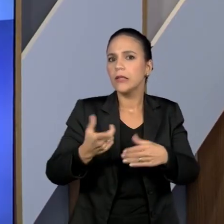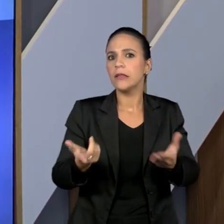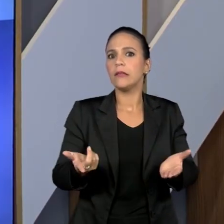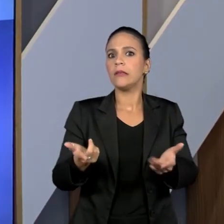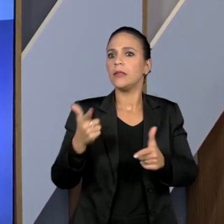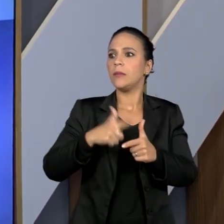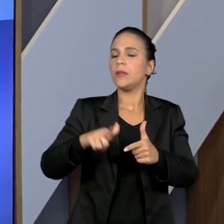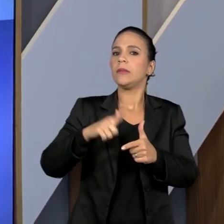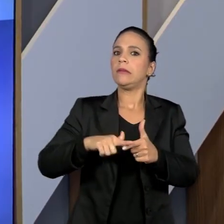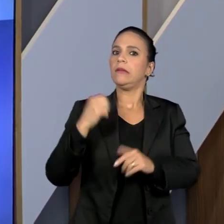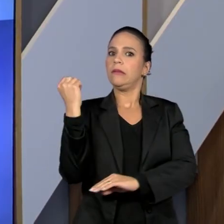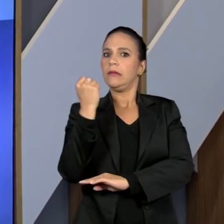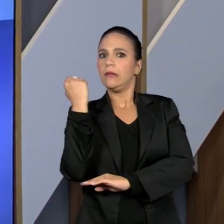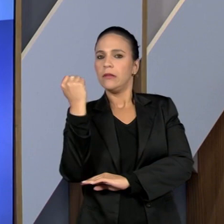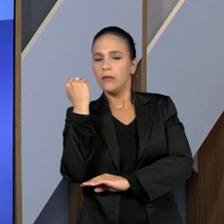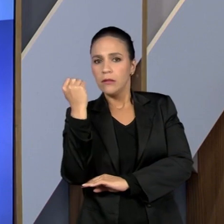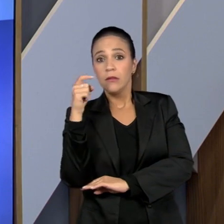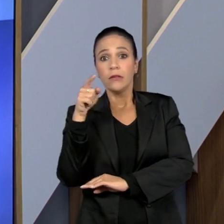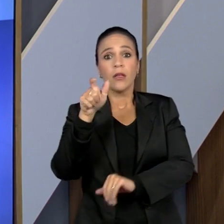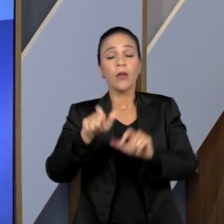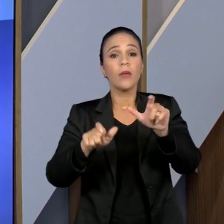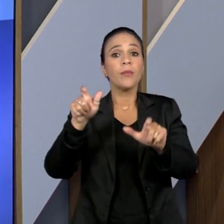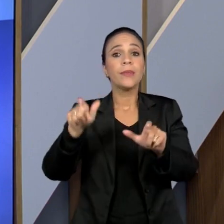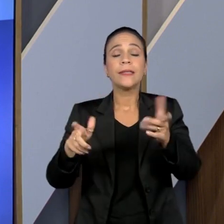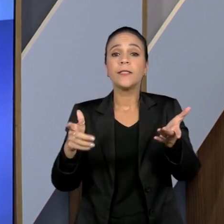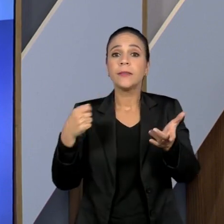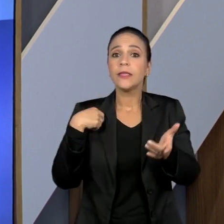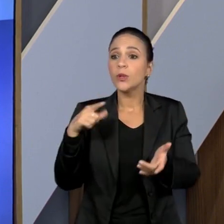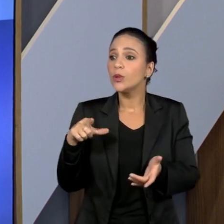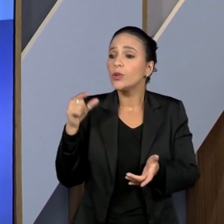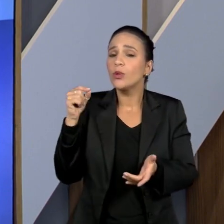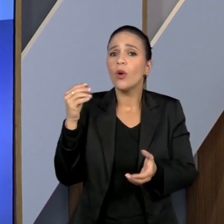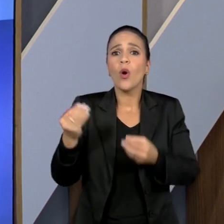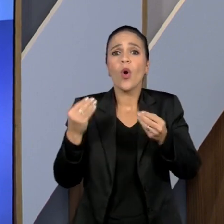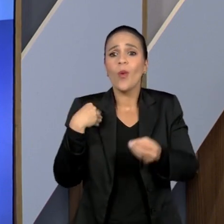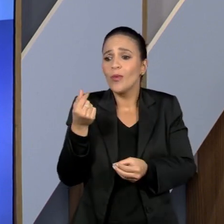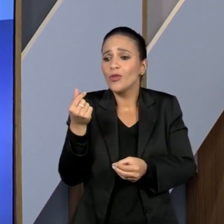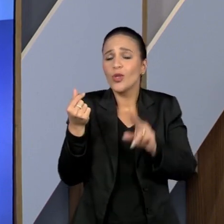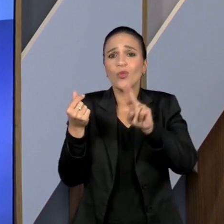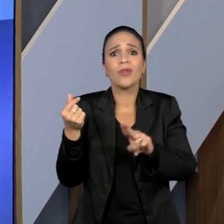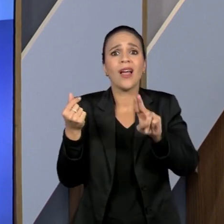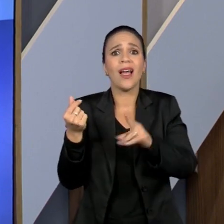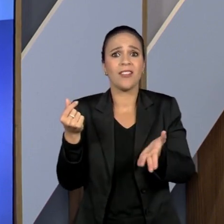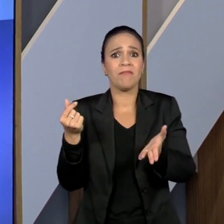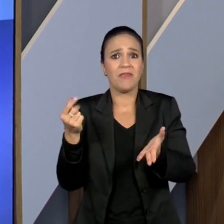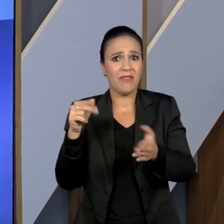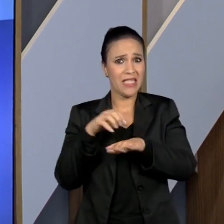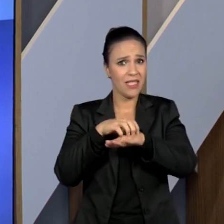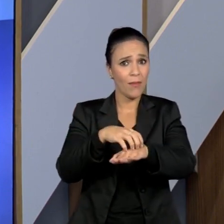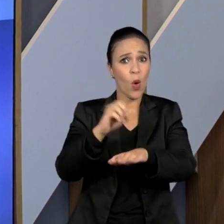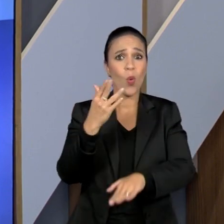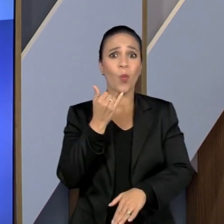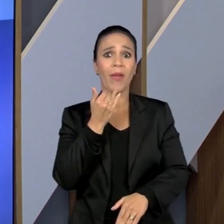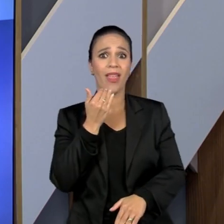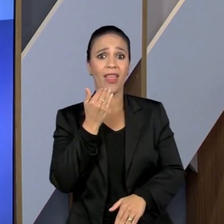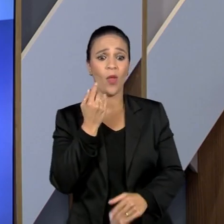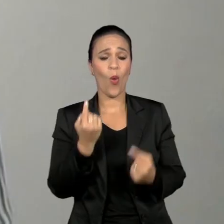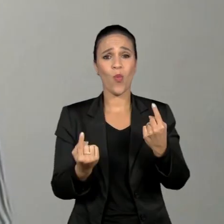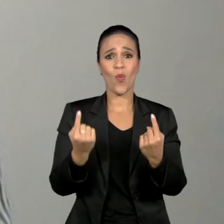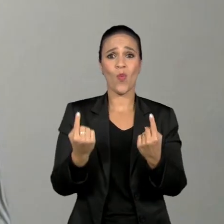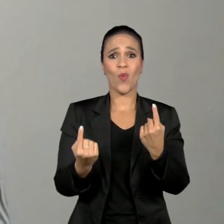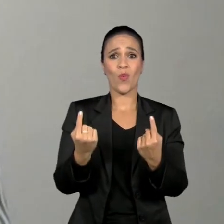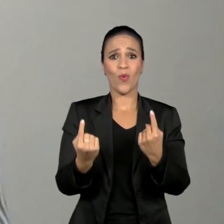Então, eles normalmente viajam andando ou com recursos realmente